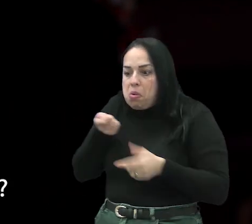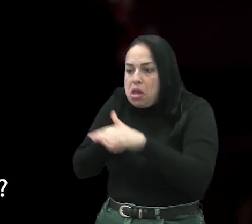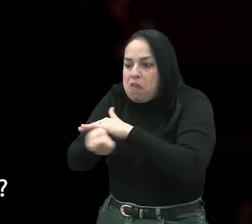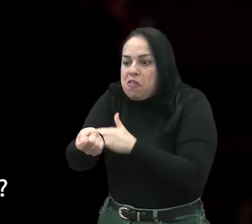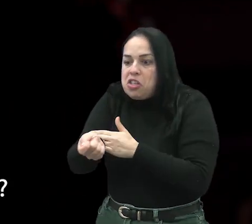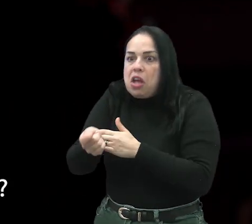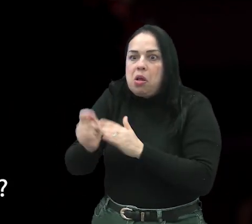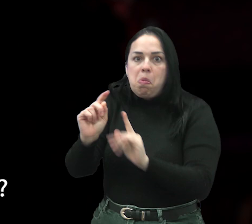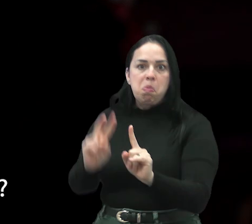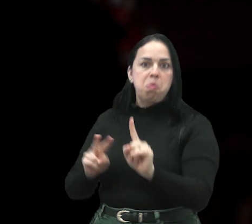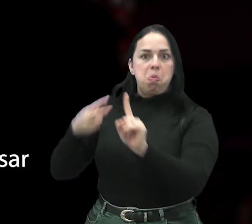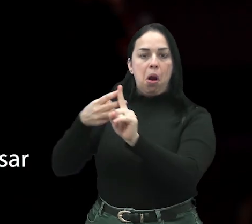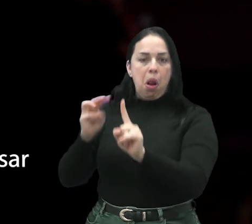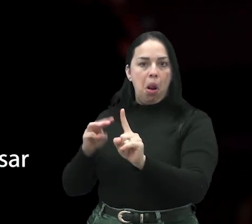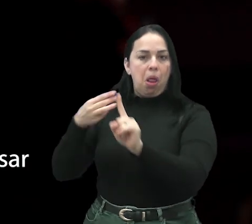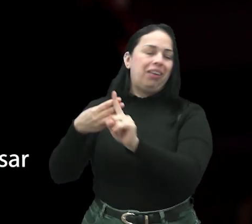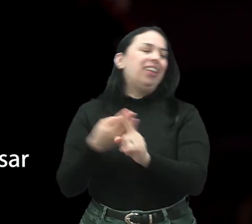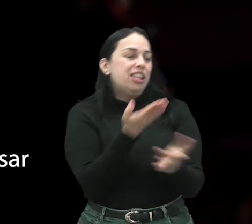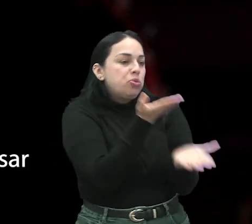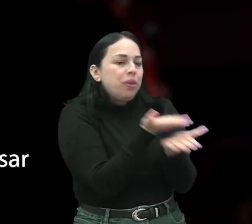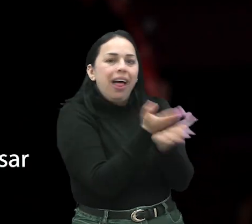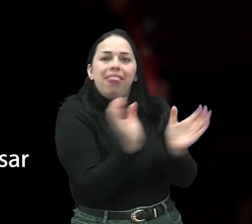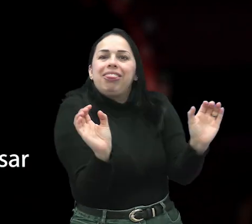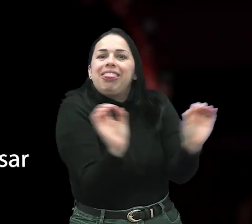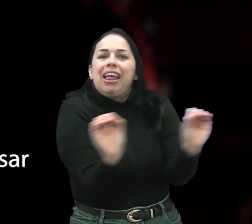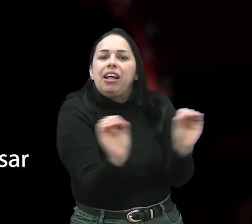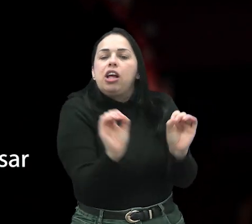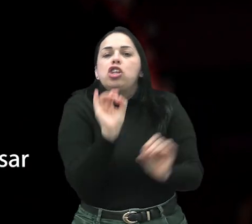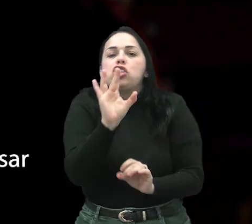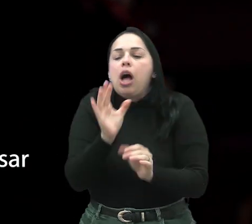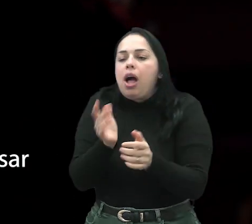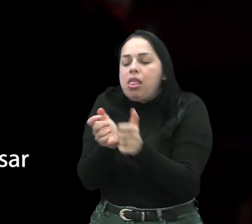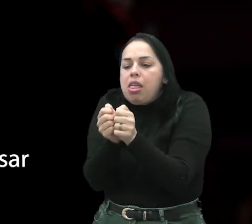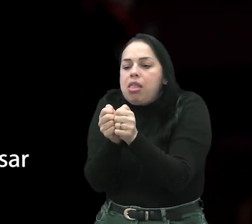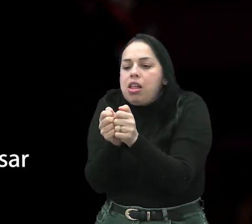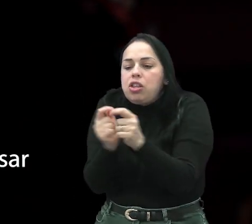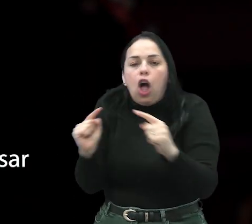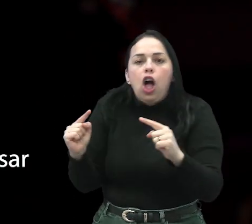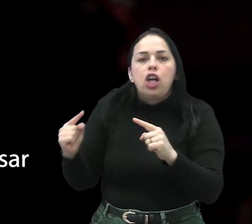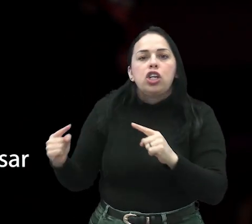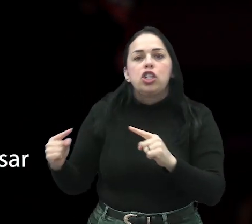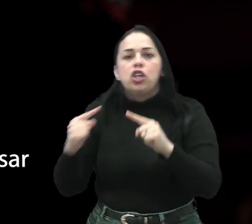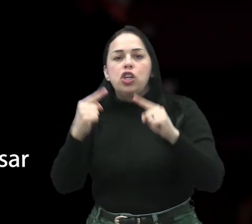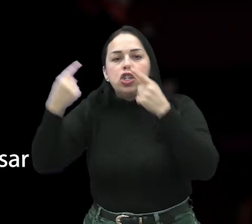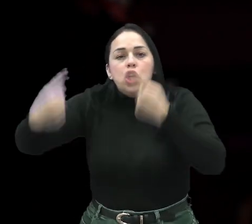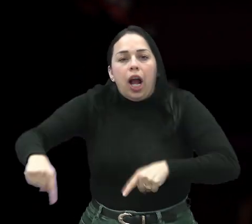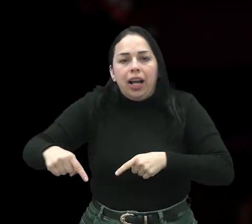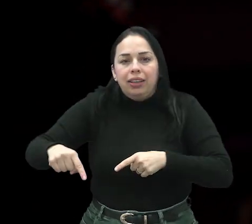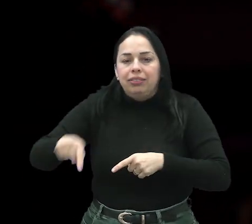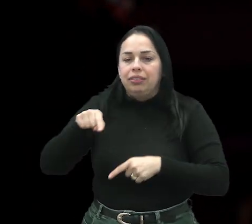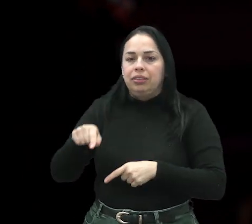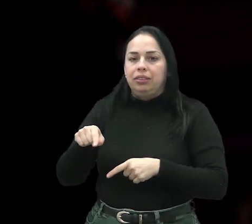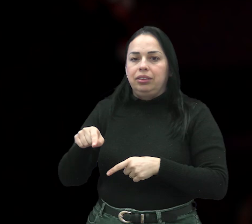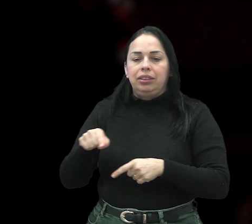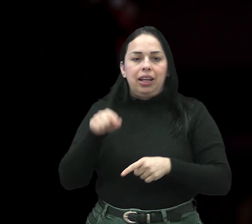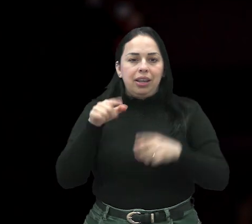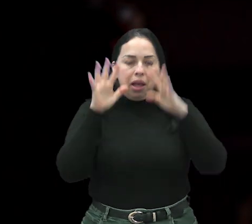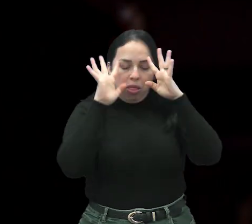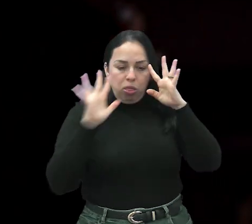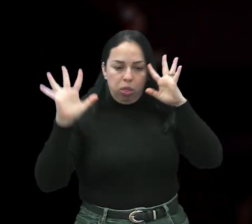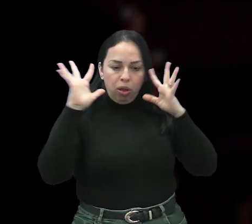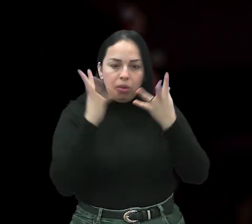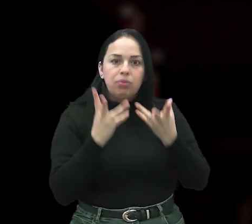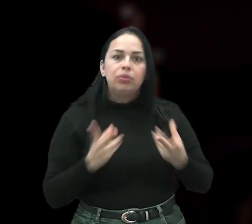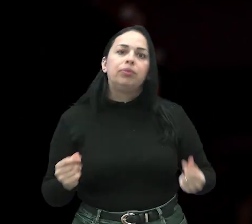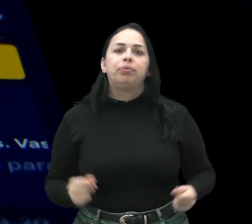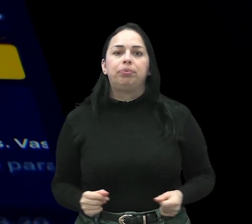poderia multiplicar esse valor? Ficava pensando assim: eu não vou precisar mais estudar, eu preciso somente jogar. Ou seja, as bets